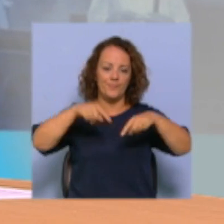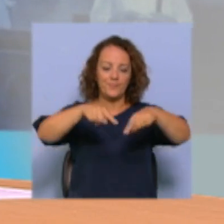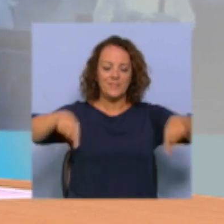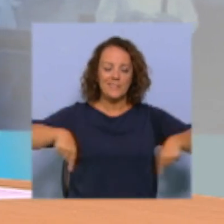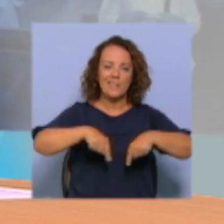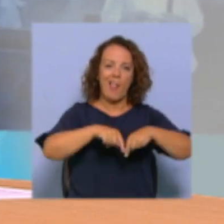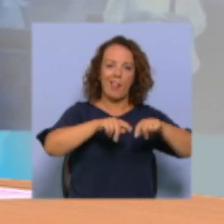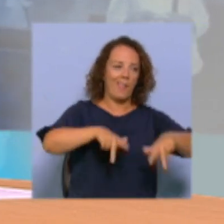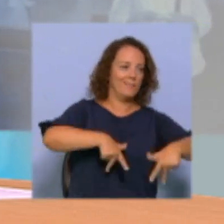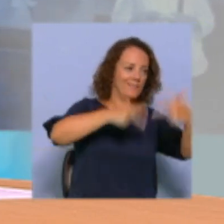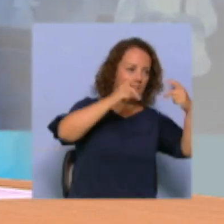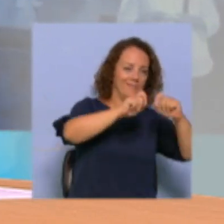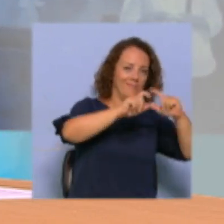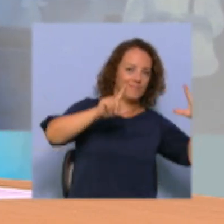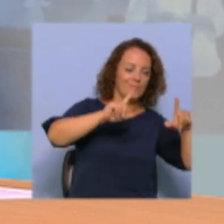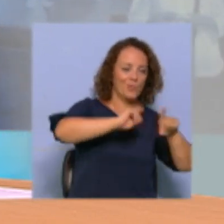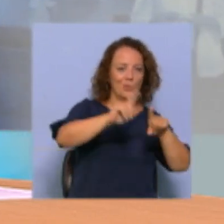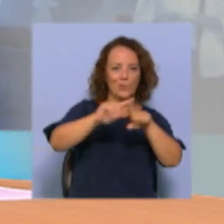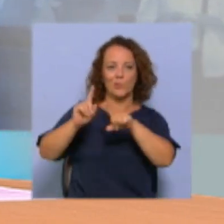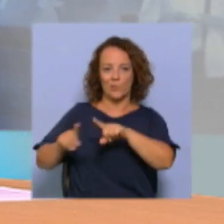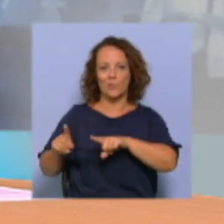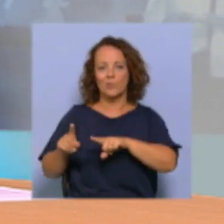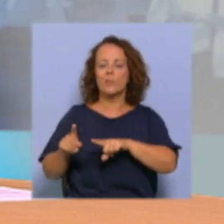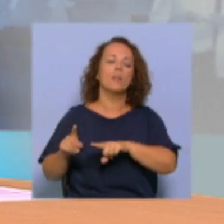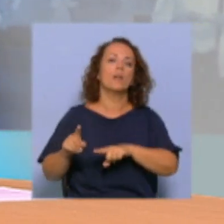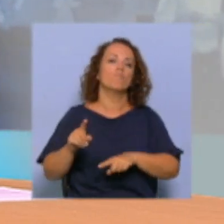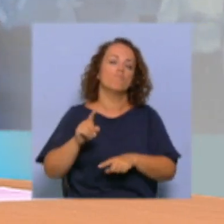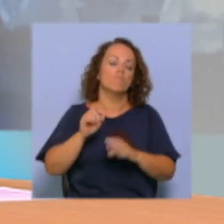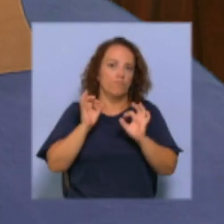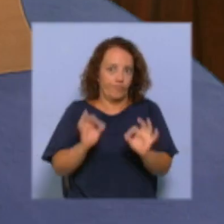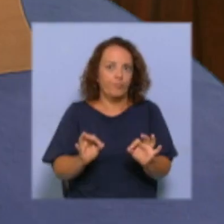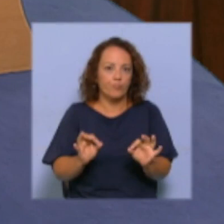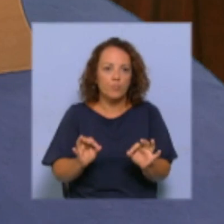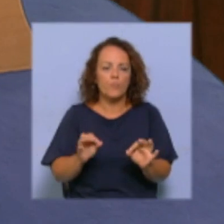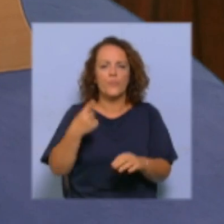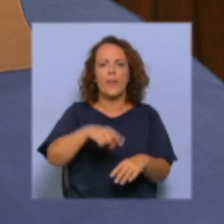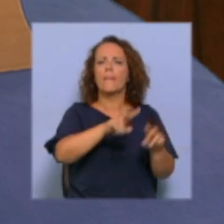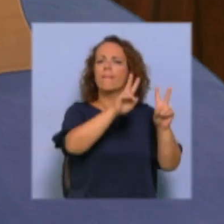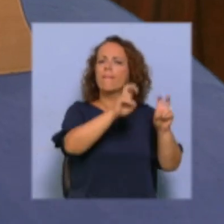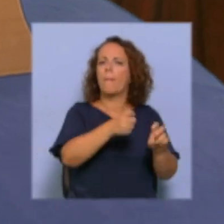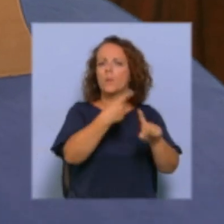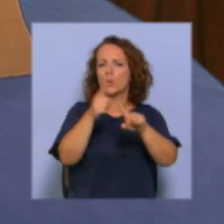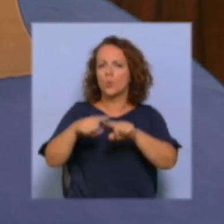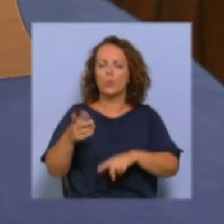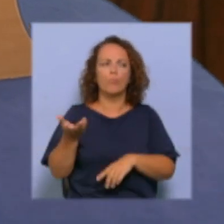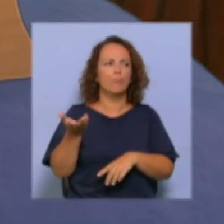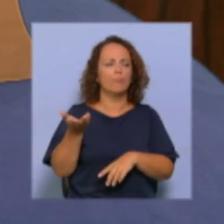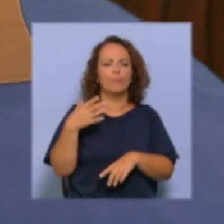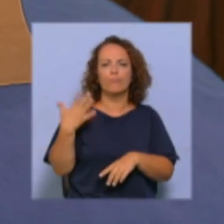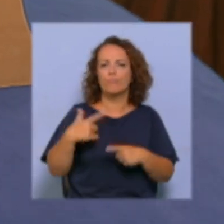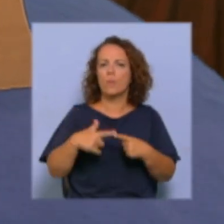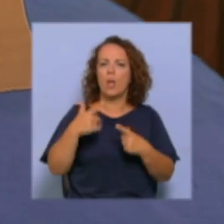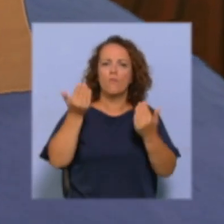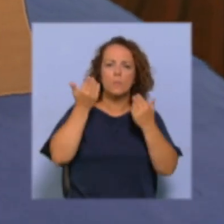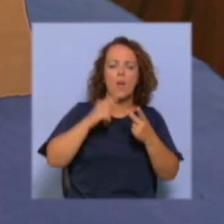mas que acabam por ser muito reais e terão temáticas como a informação,